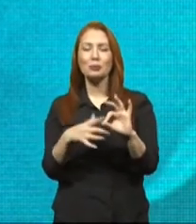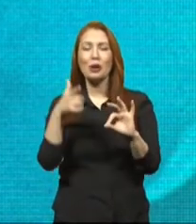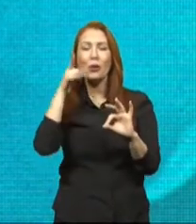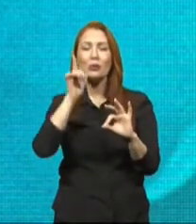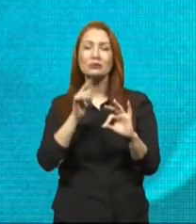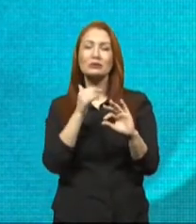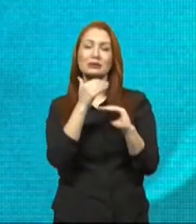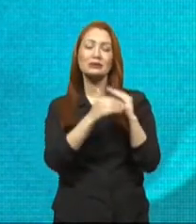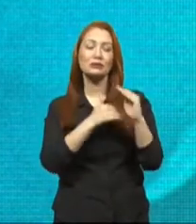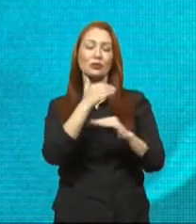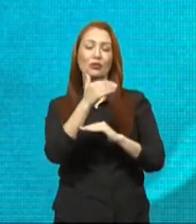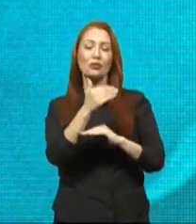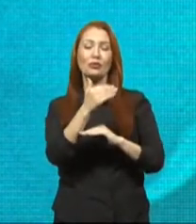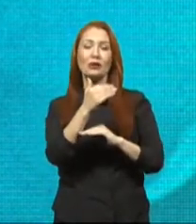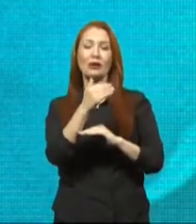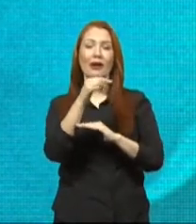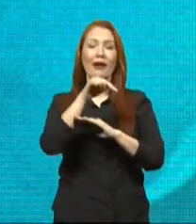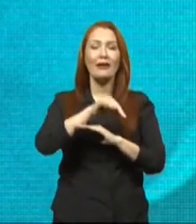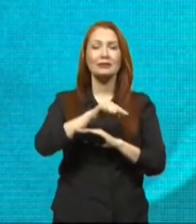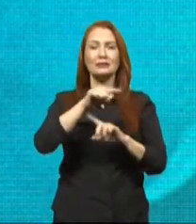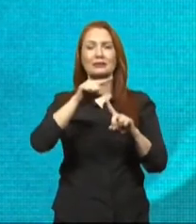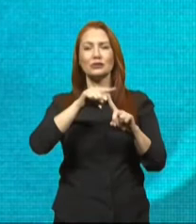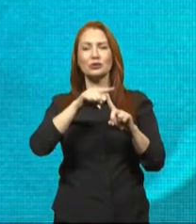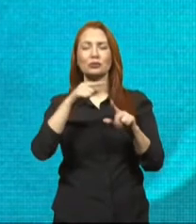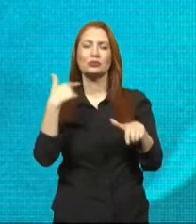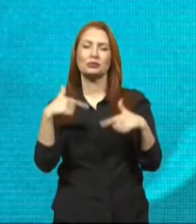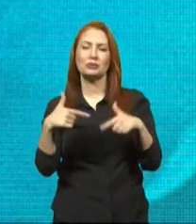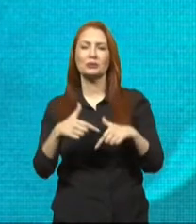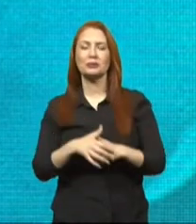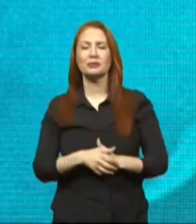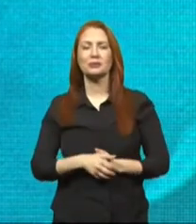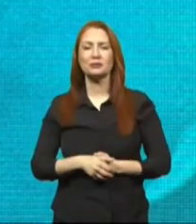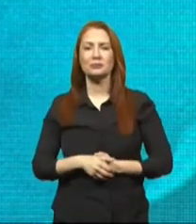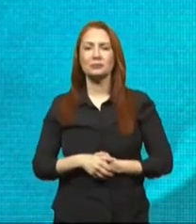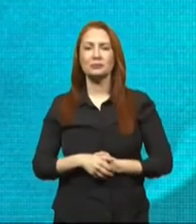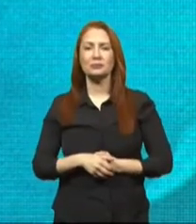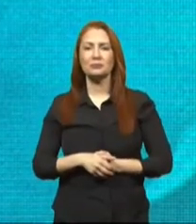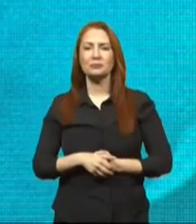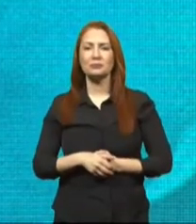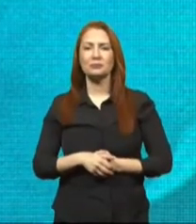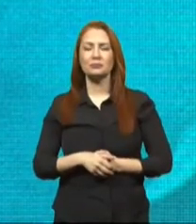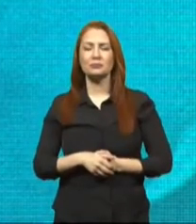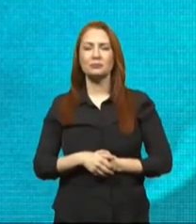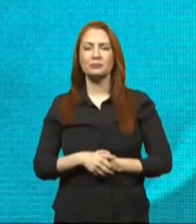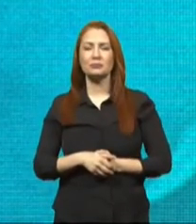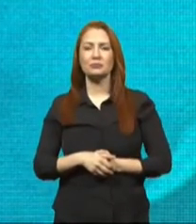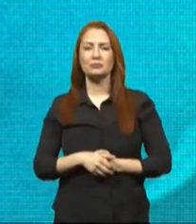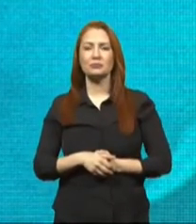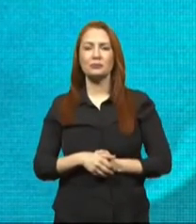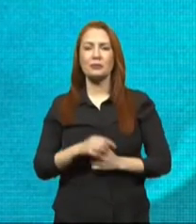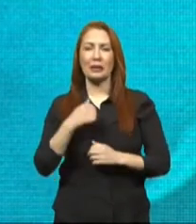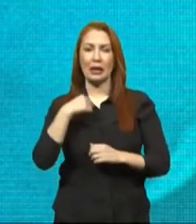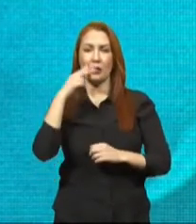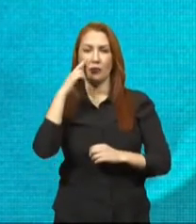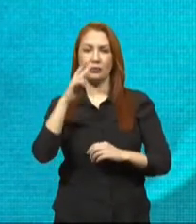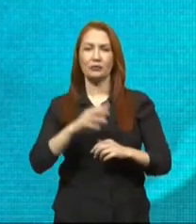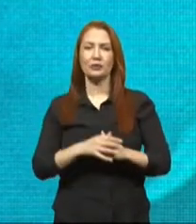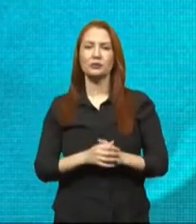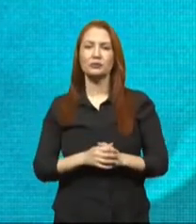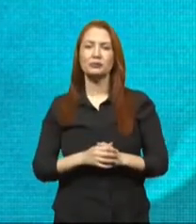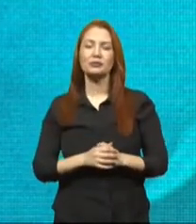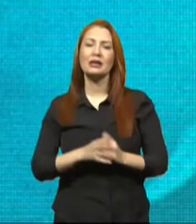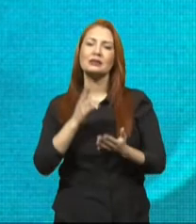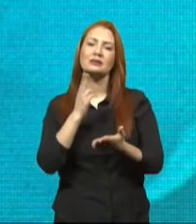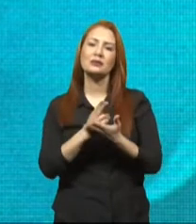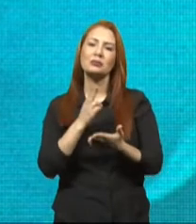esse mercado, né? Esse tipo de trabalho. Se a demanda mesmo, né? Isso. Então, e eu vejo que cada vez mais as pessoas estão